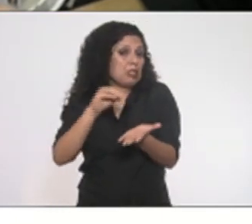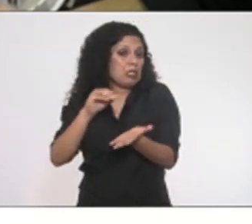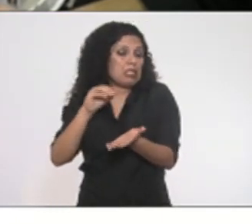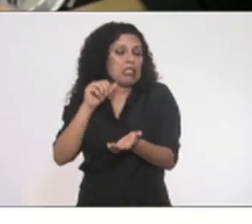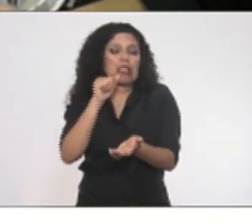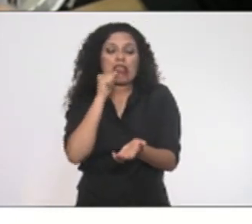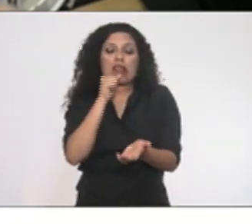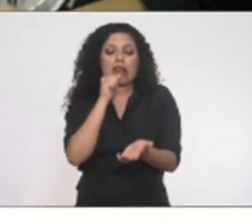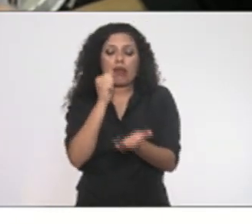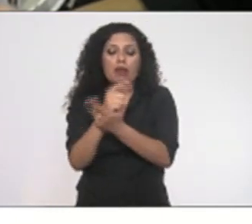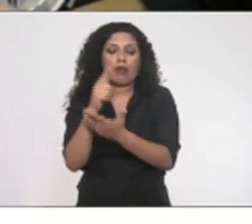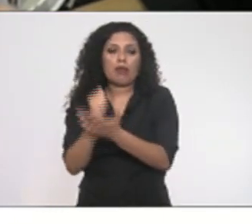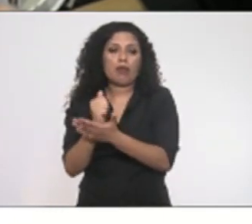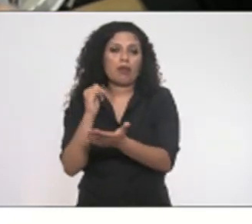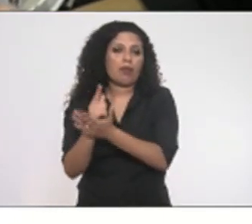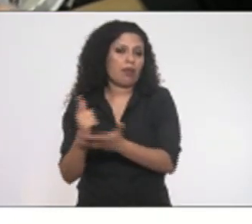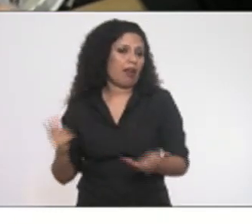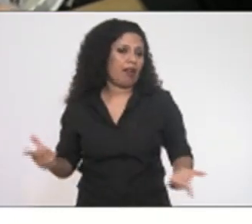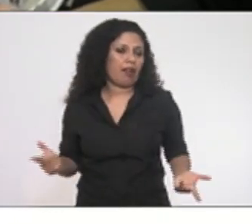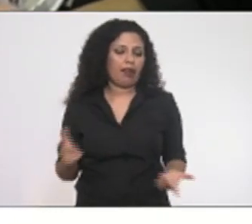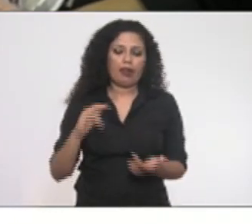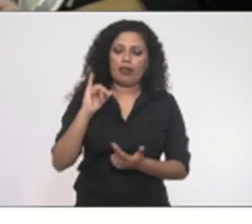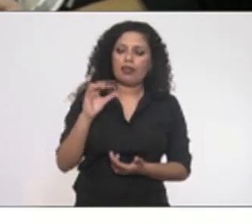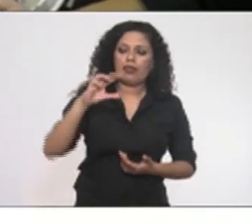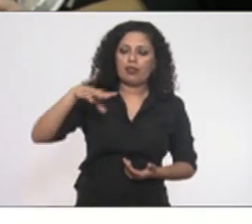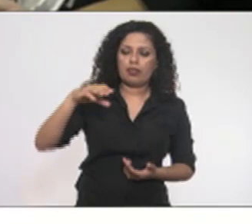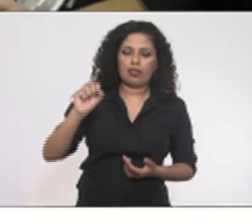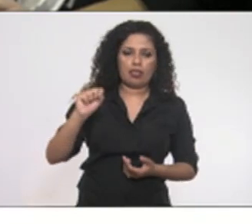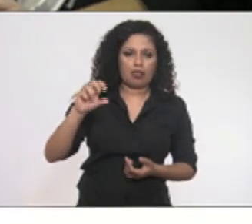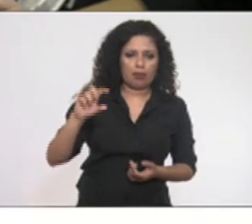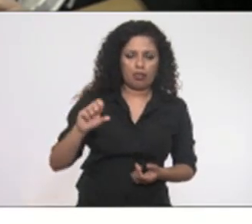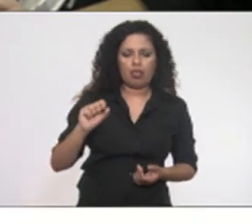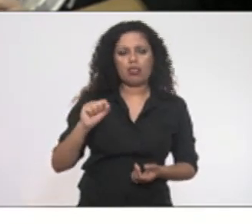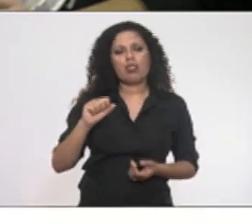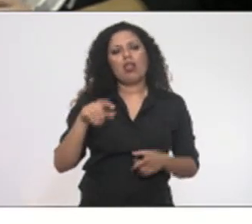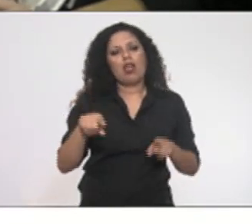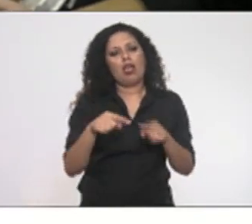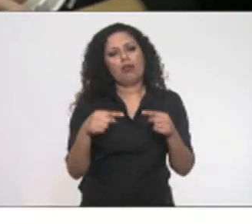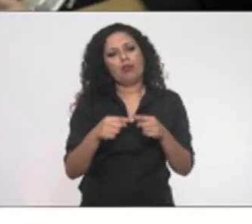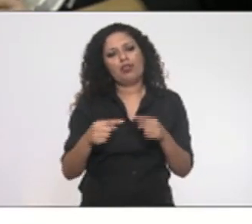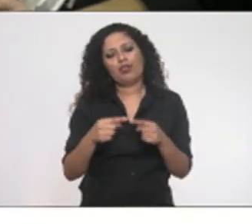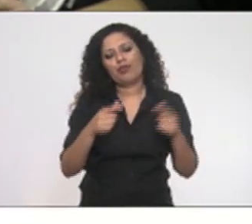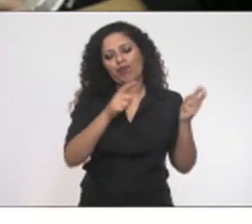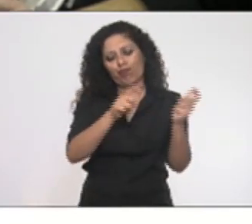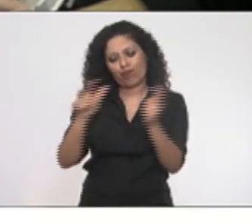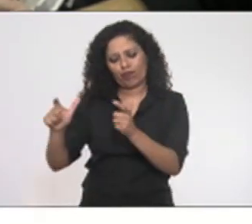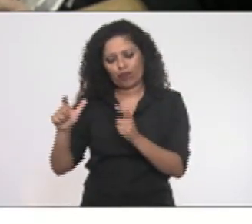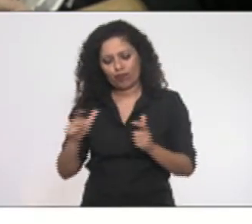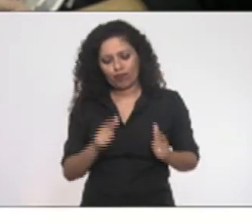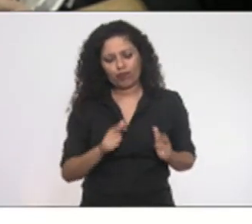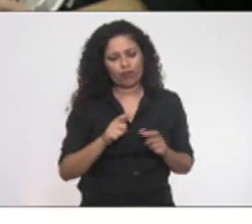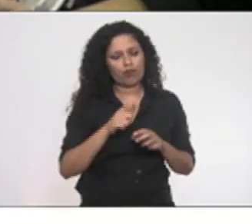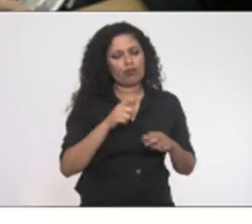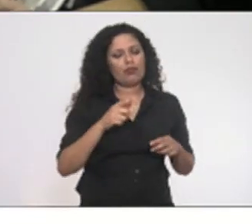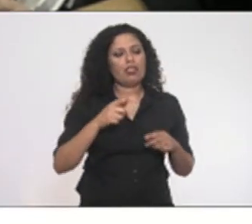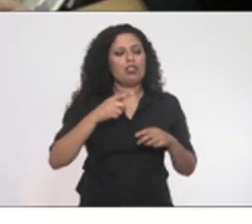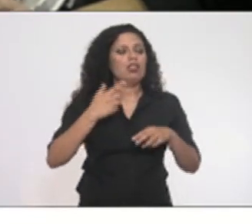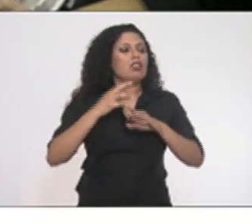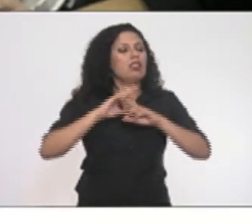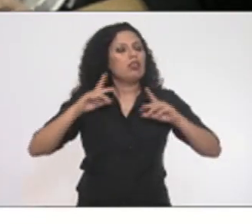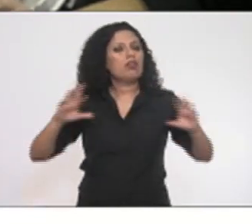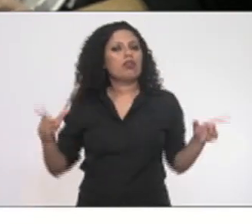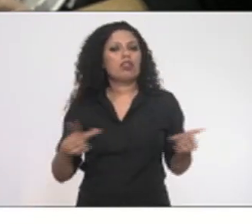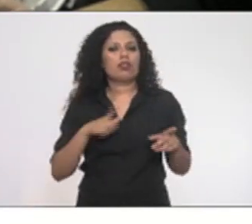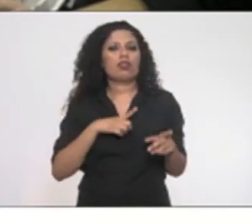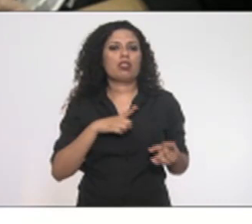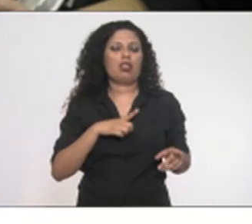Como já acontece em outros setores, como ferroviário e bancário e outros setores, que não haja repasse de receita quando se